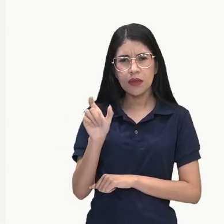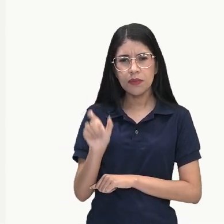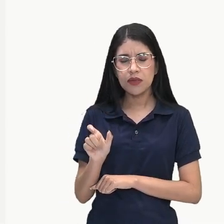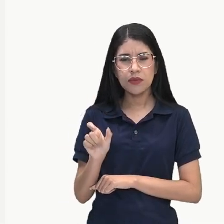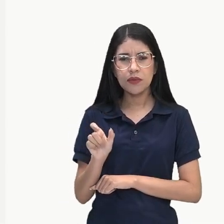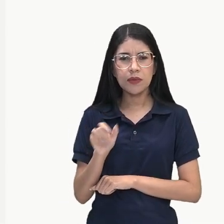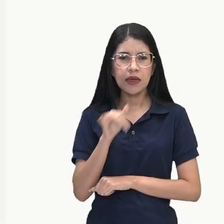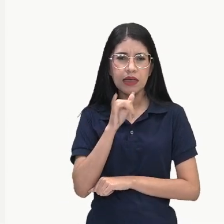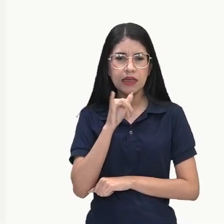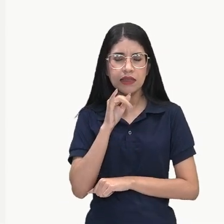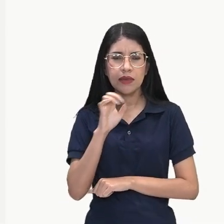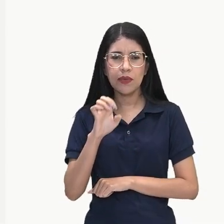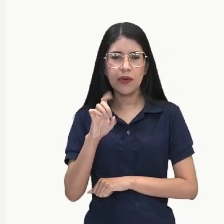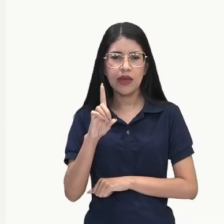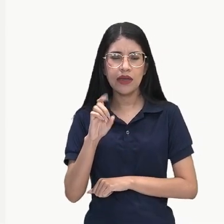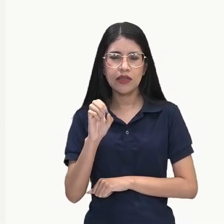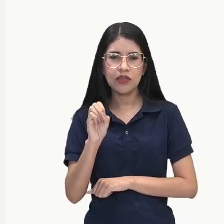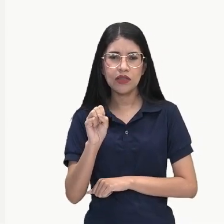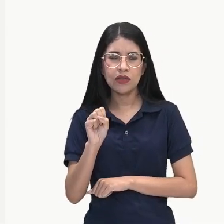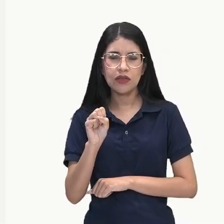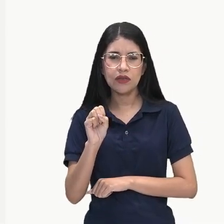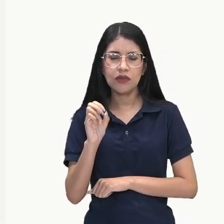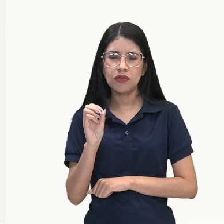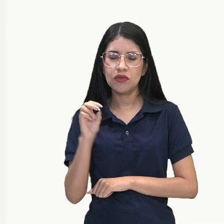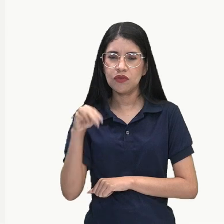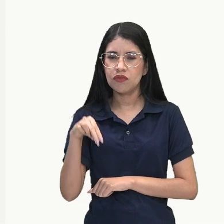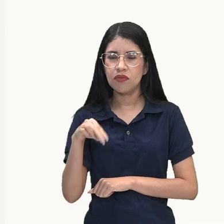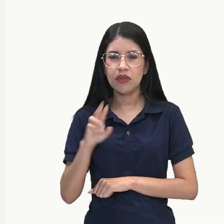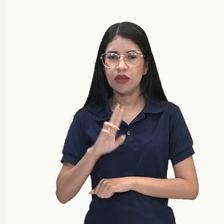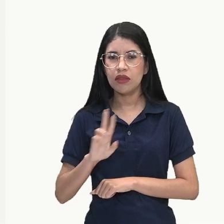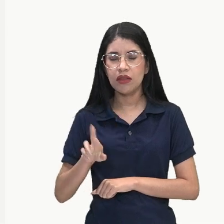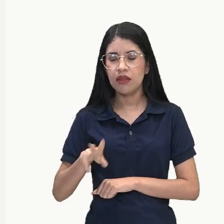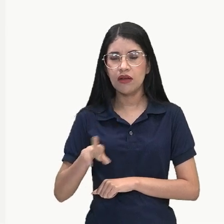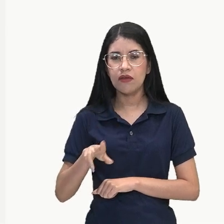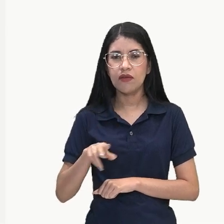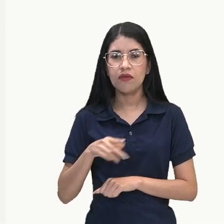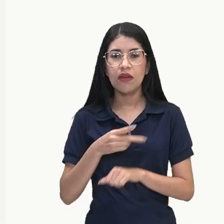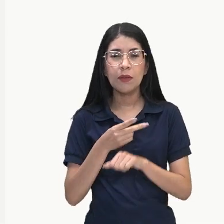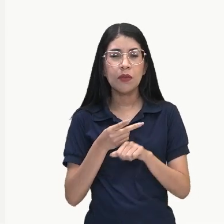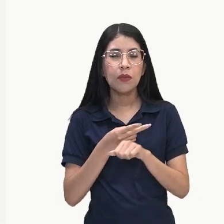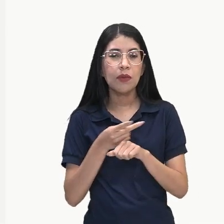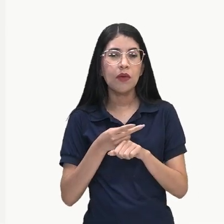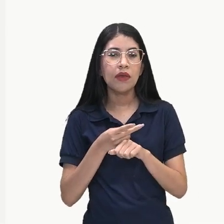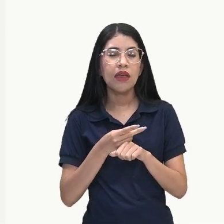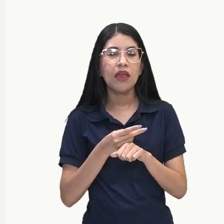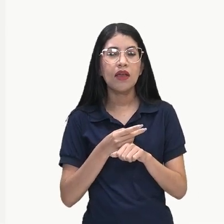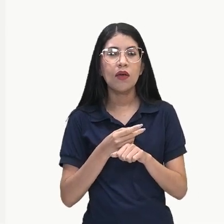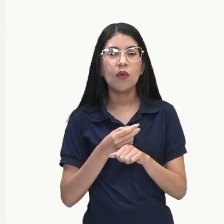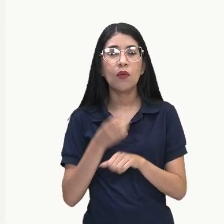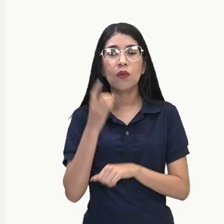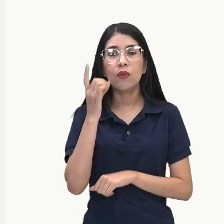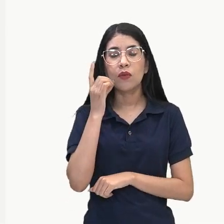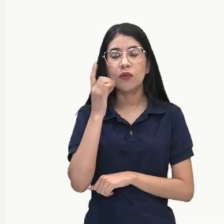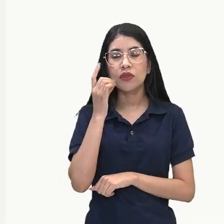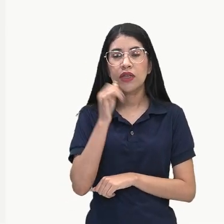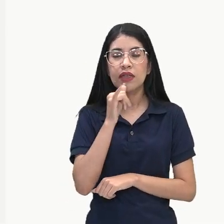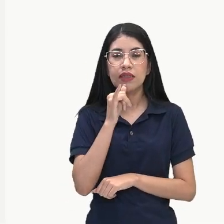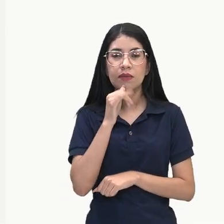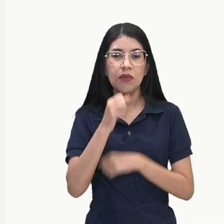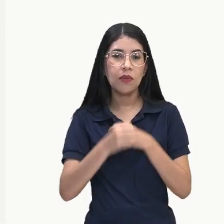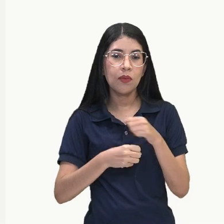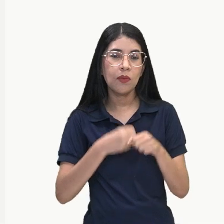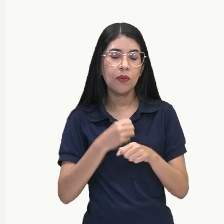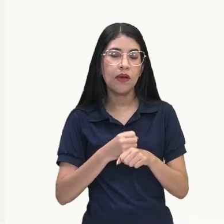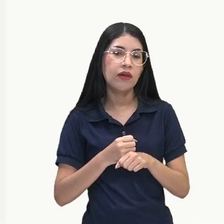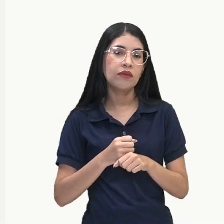Edson. É isso que você vai procurar? Não, você vai procurar uma data. Por exemplo, aquele romance lá do Enem que a gente